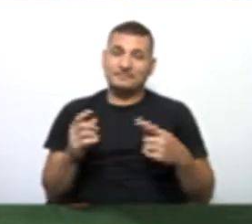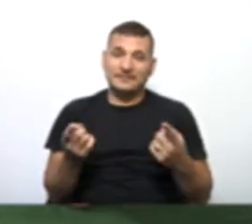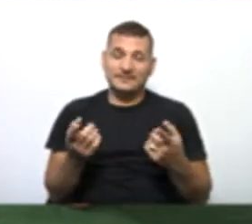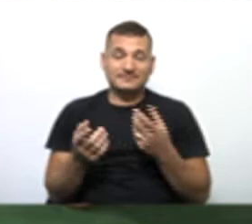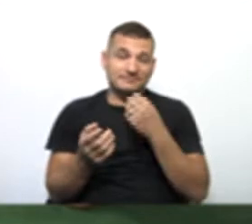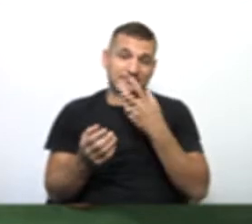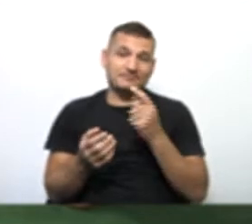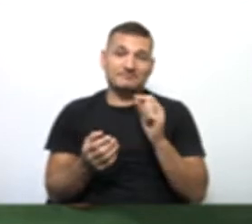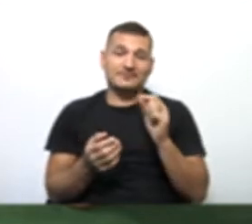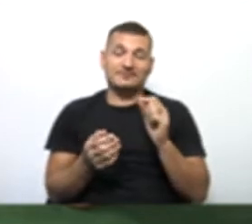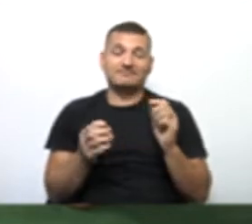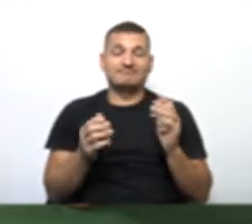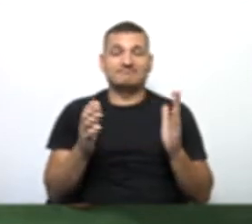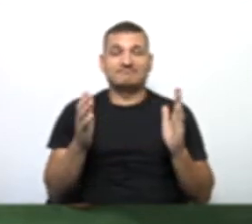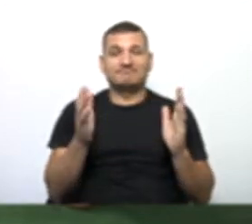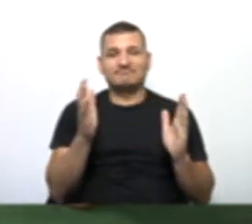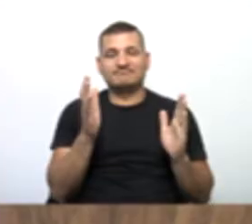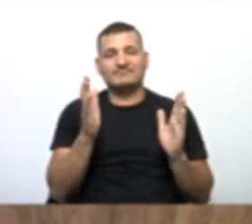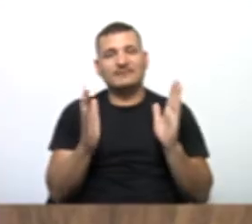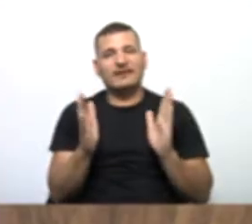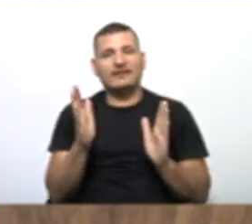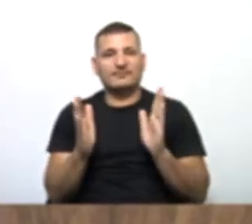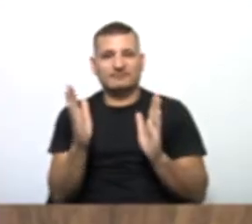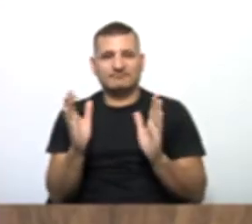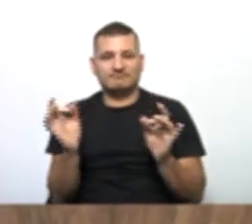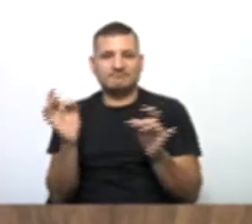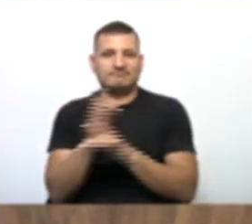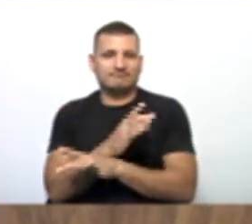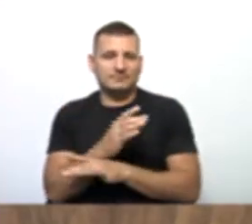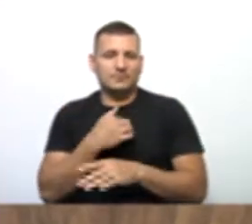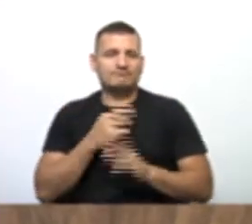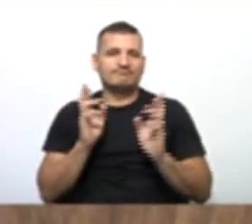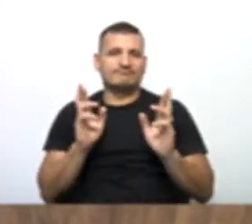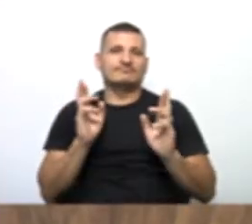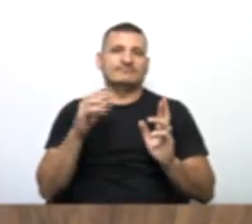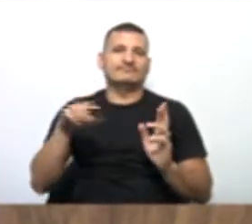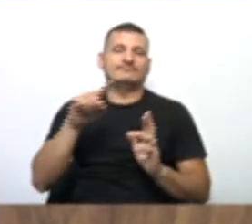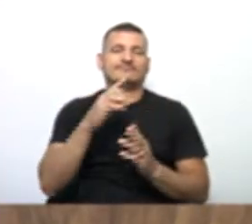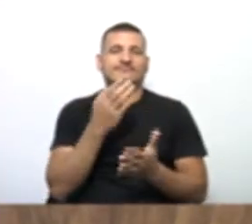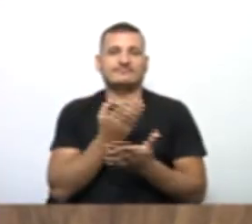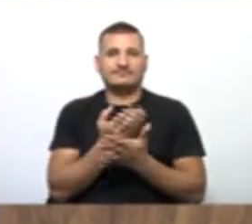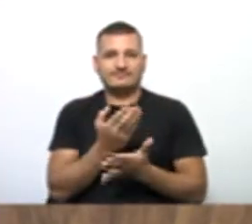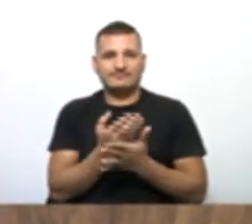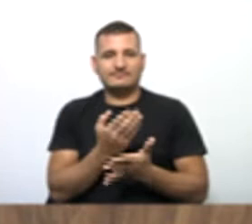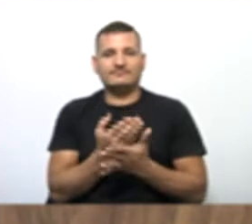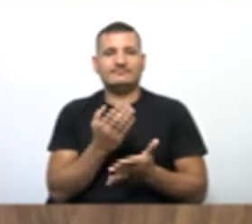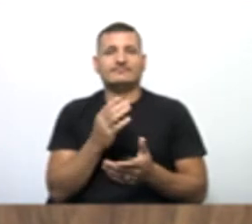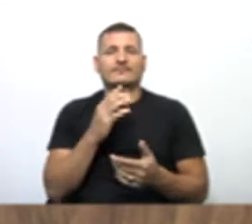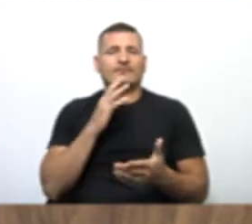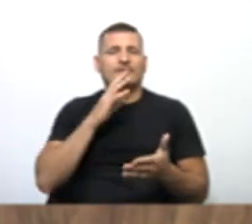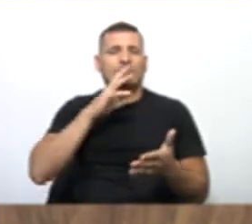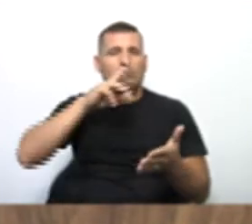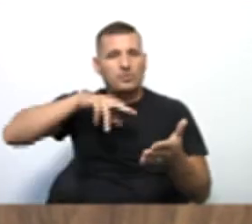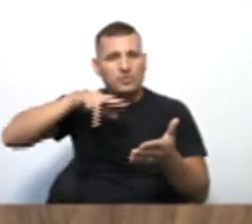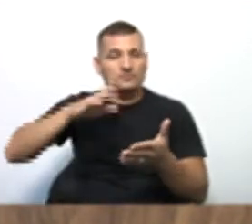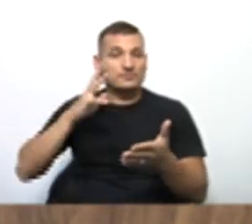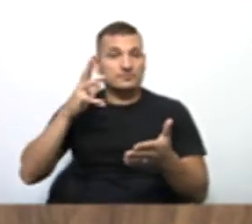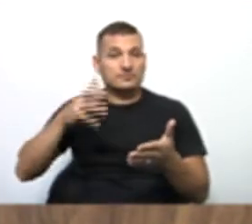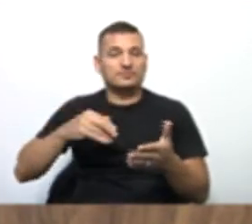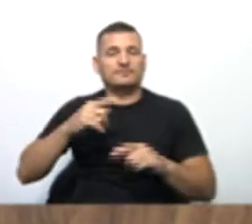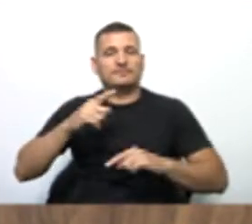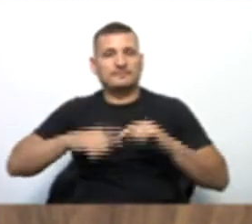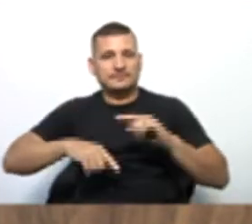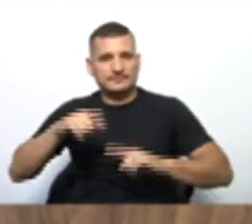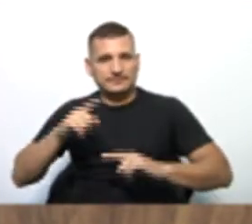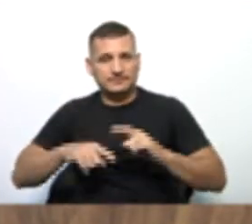conclusão de uma etapa, isso. Né? Isso. Espero que nossos alunos tenham estudado, né? Revisado todo o material e hoje prestem bem atenção,